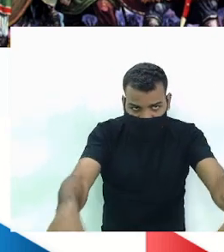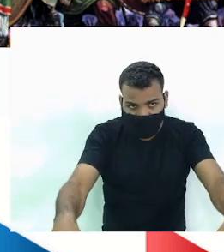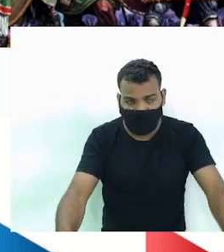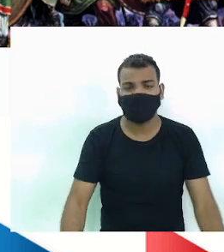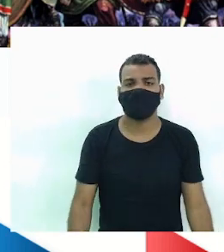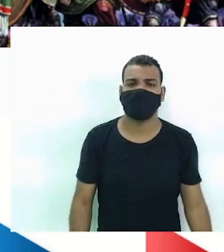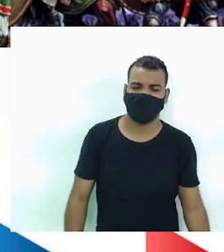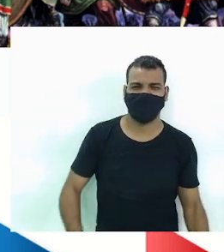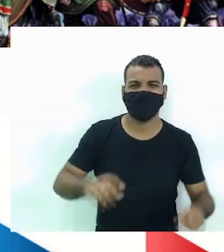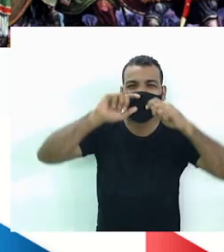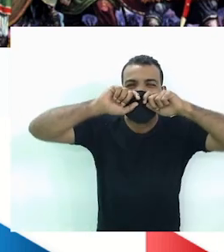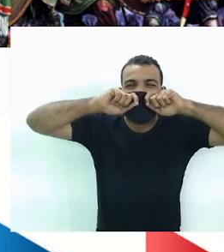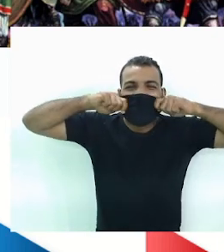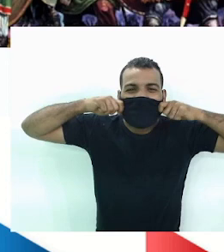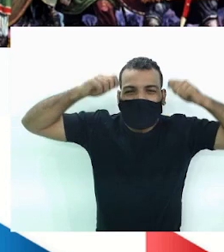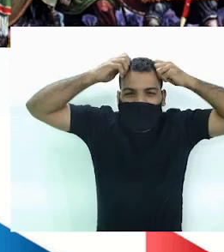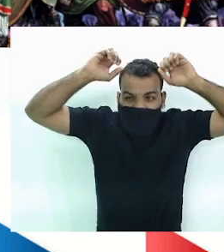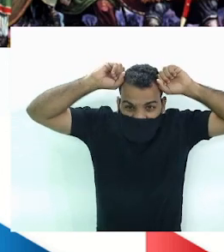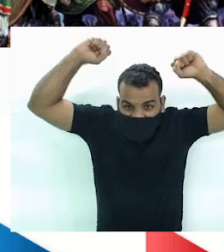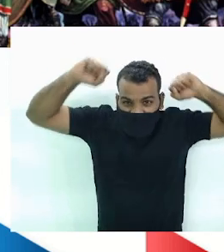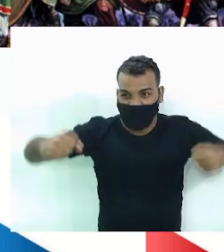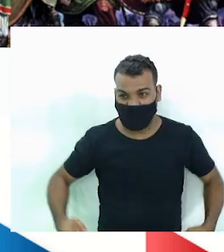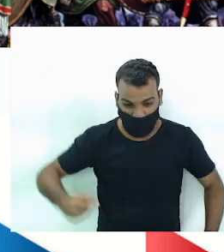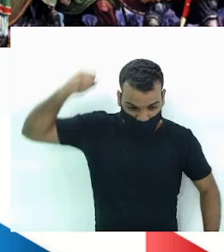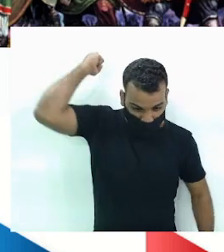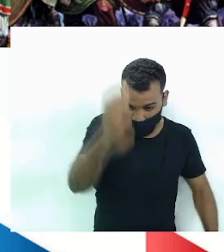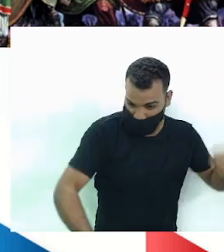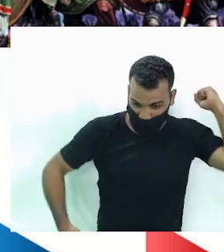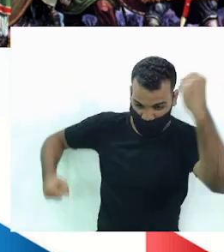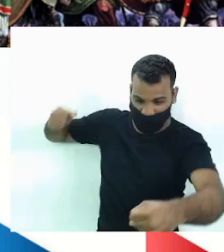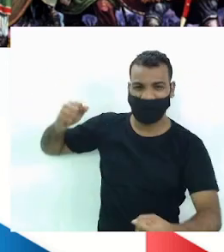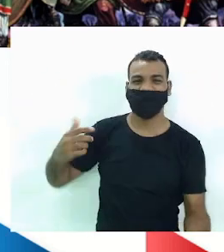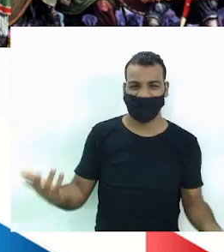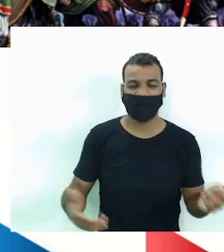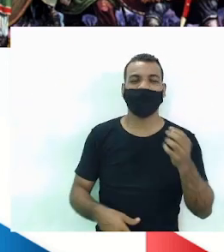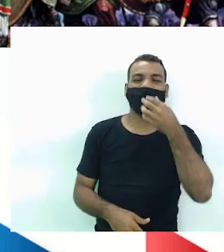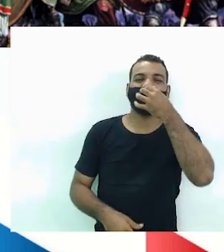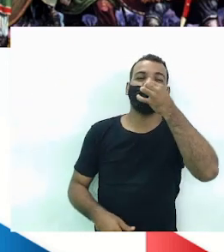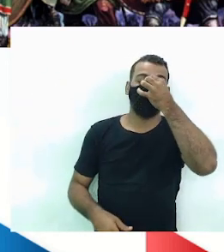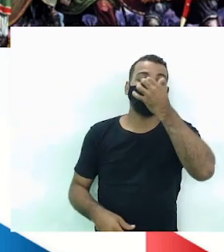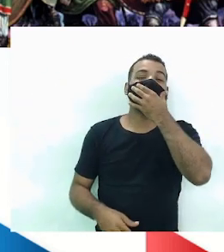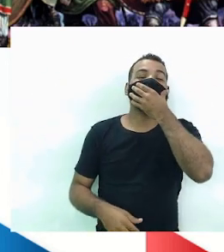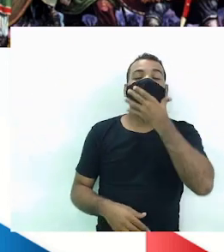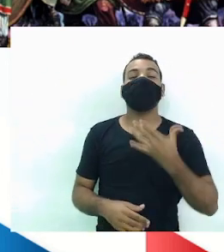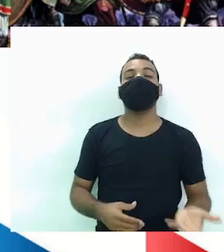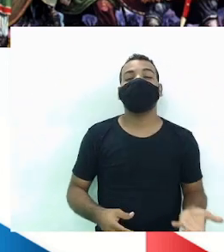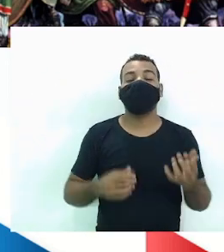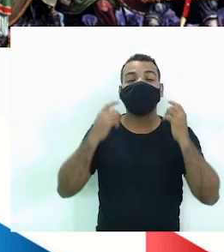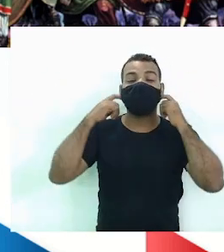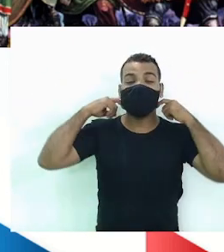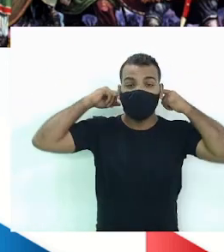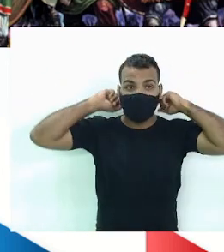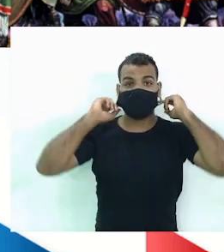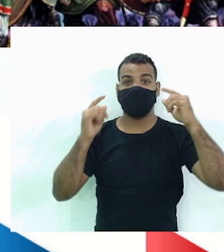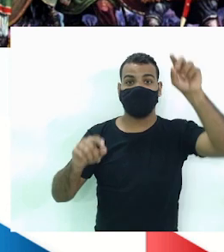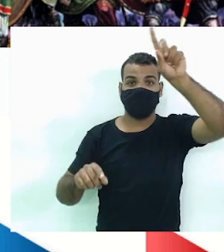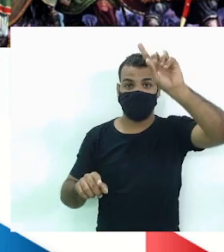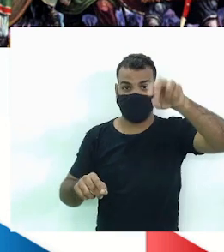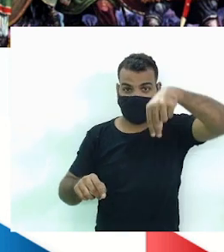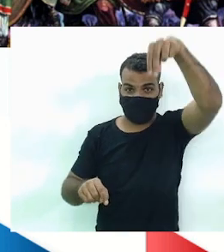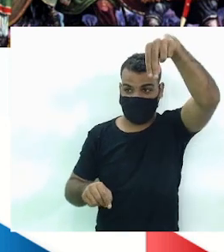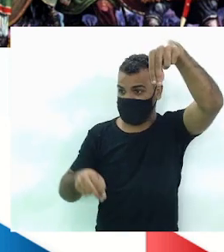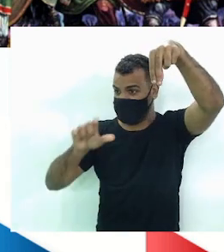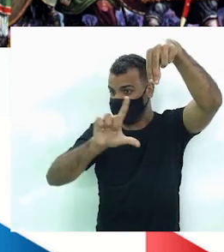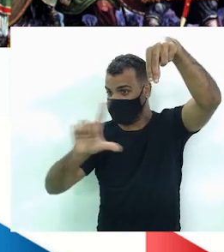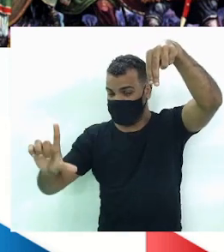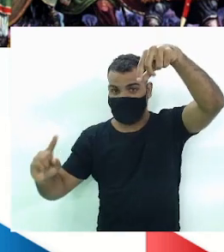suevos, lombardos, francos, etc. Formaram reinos estáveis de curta duração e eram rivais entre si,